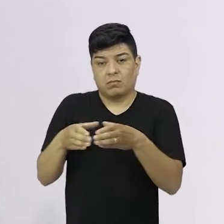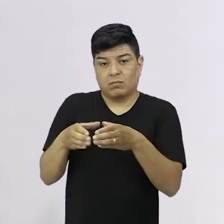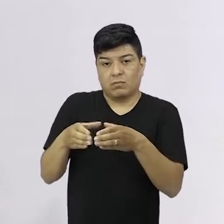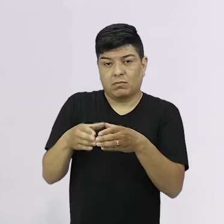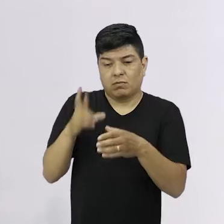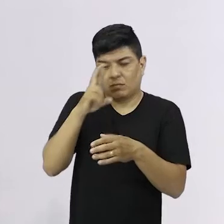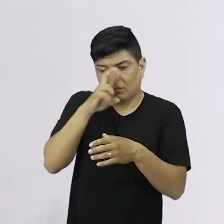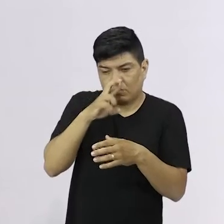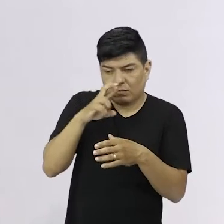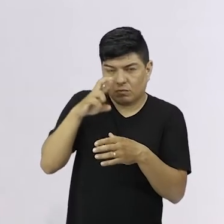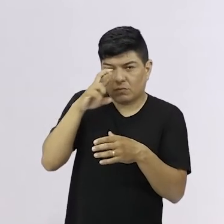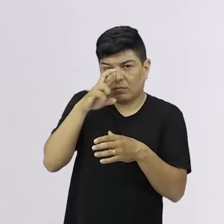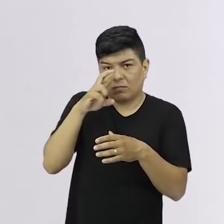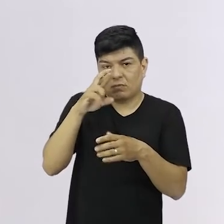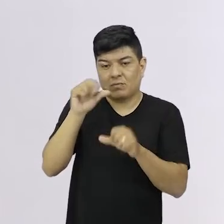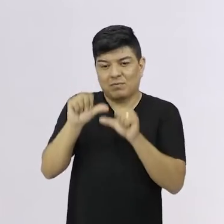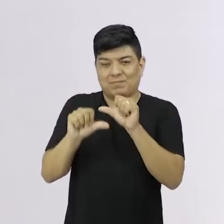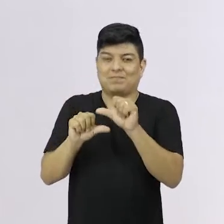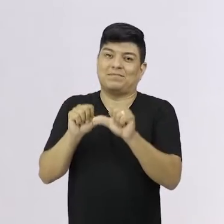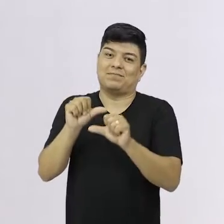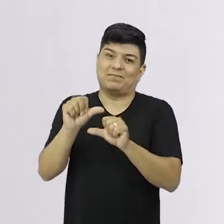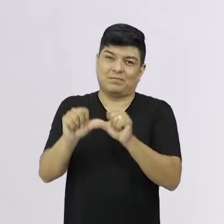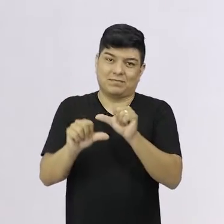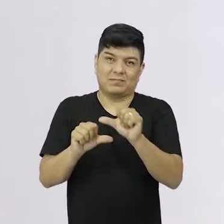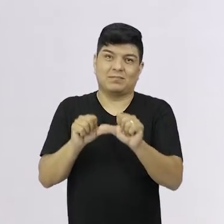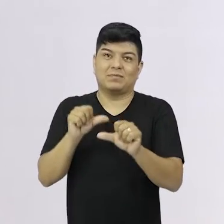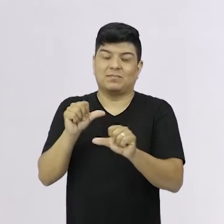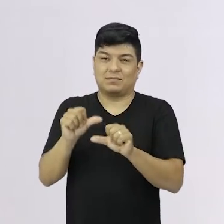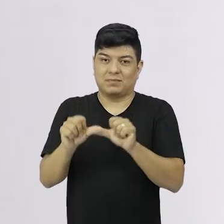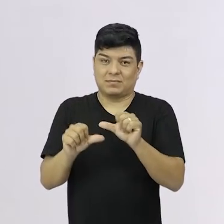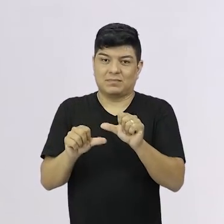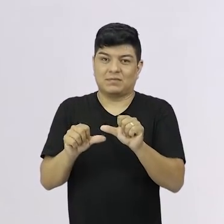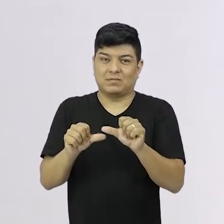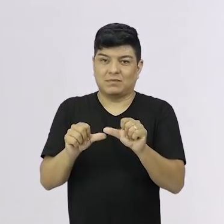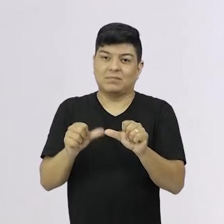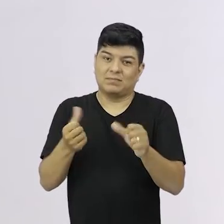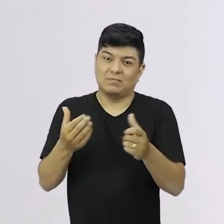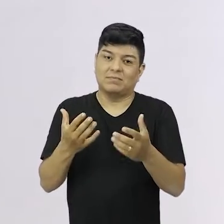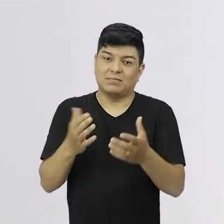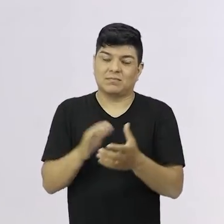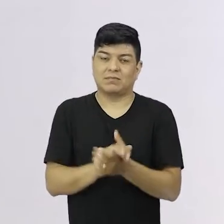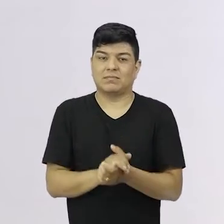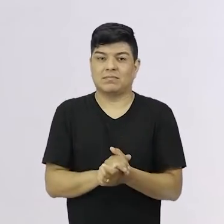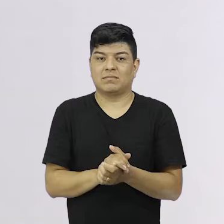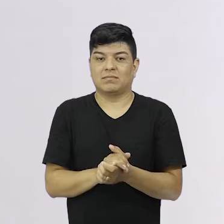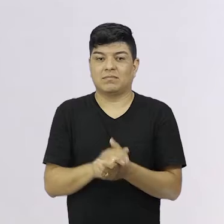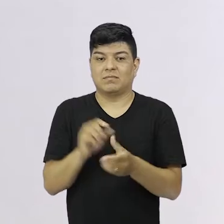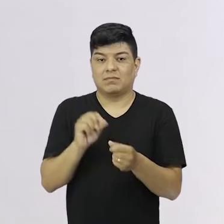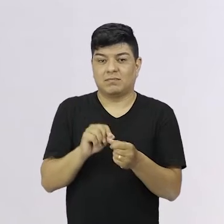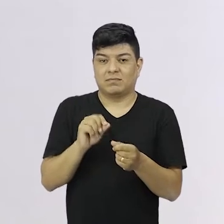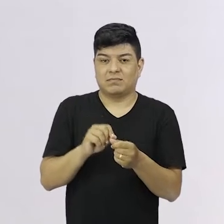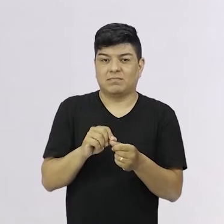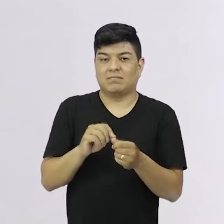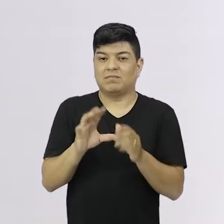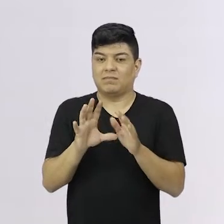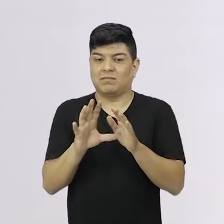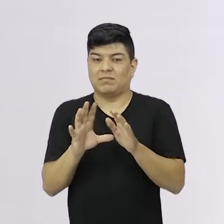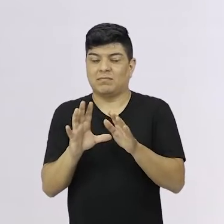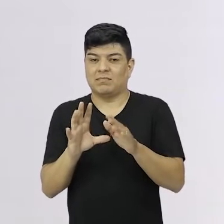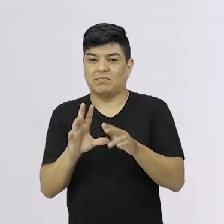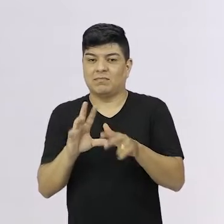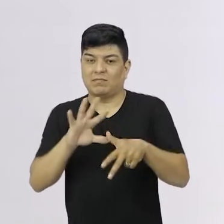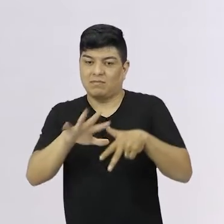de verificação, eles acabam mudando aí, então, esse resultado, né, eles acabam fazendo fraudes. Então,